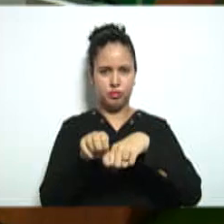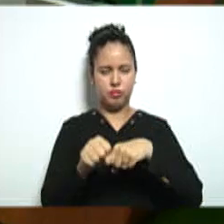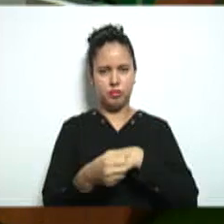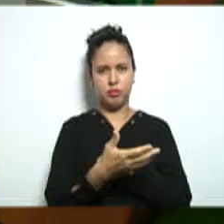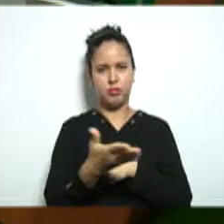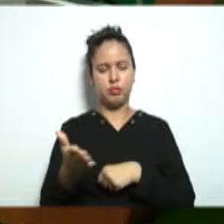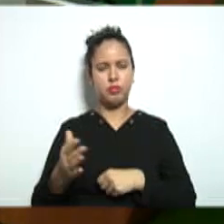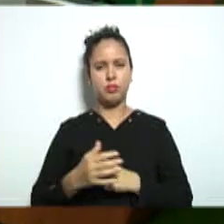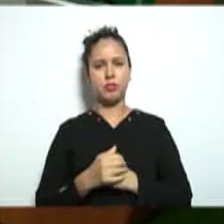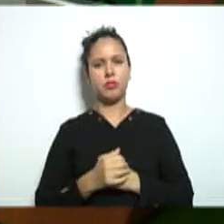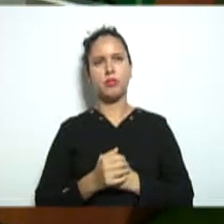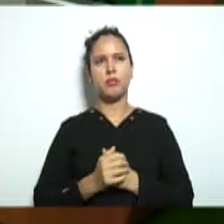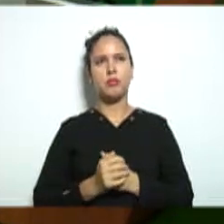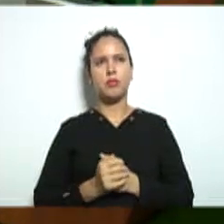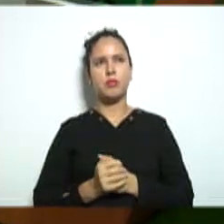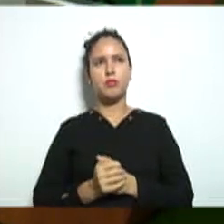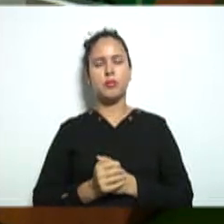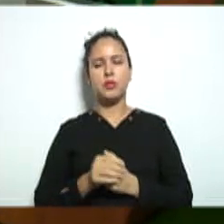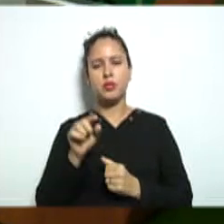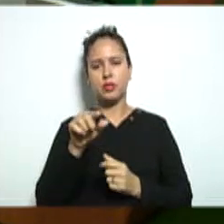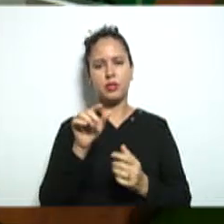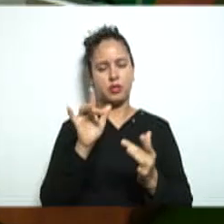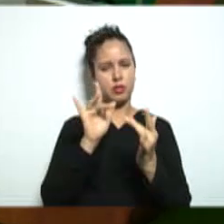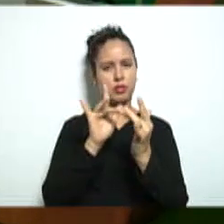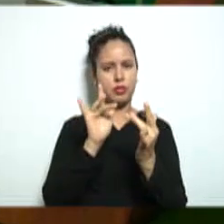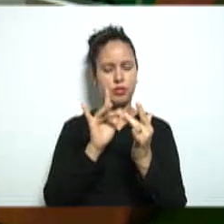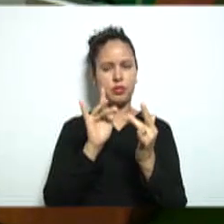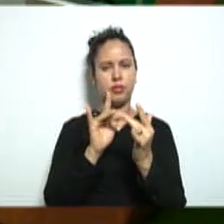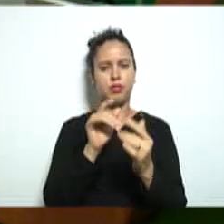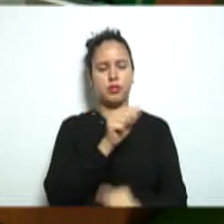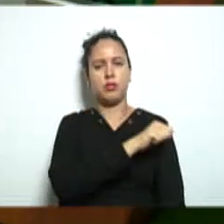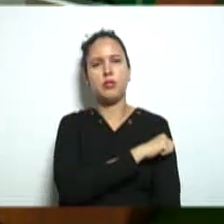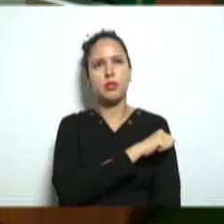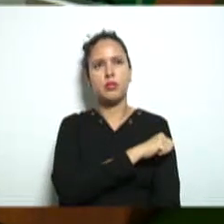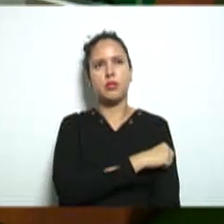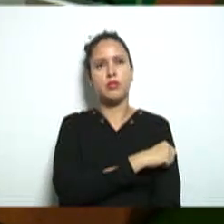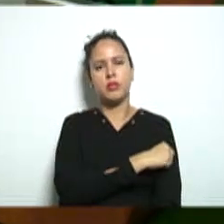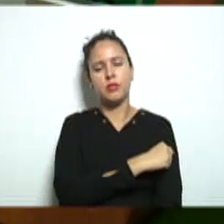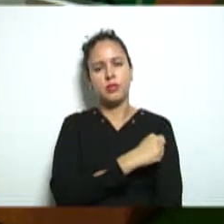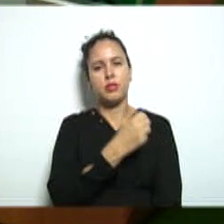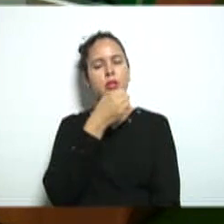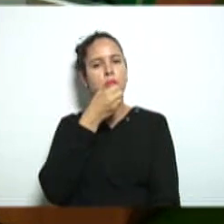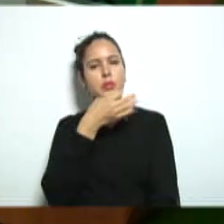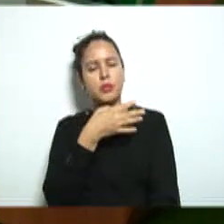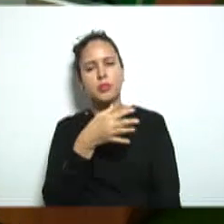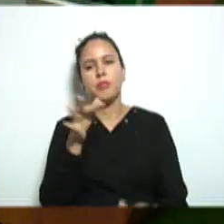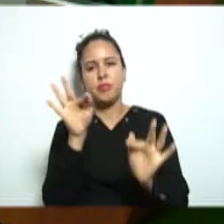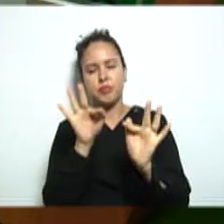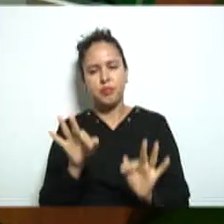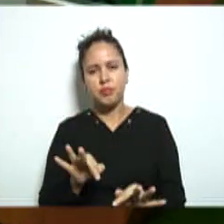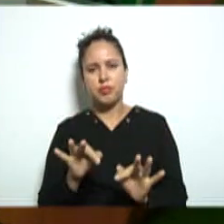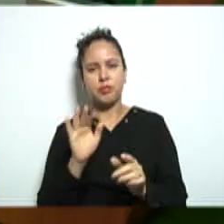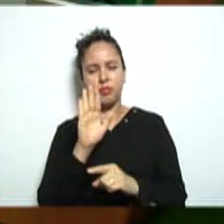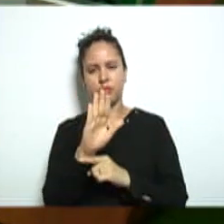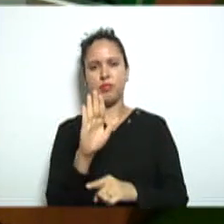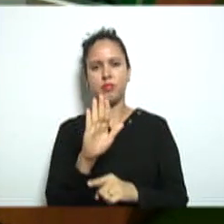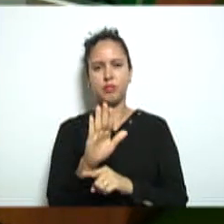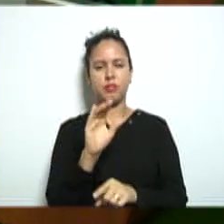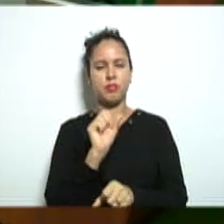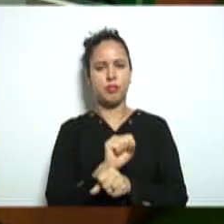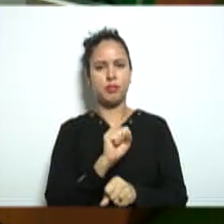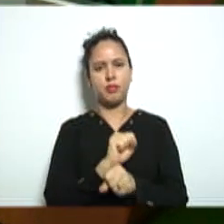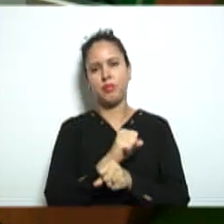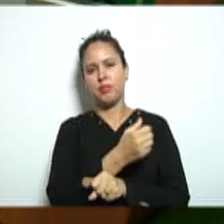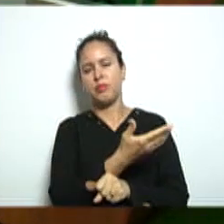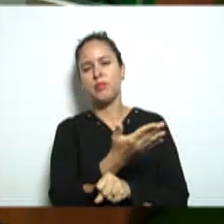Professor Wesley, o senhor que ficou mais em contato aí com os alunos. Foi uma alegria realmente estar com vocês, estar conversando, estar ajudando. Esperamos que